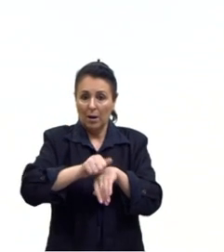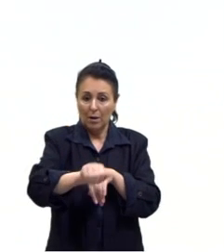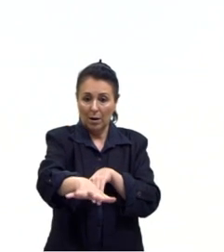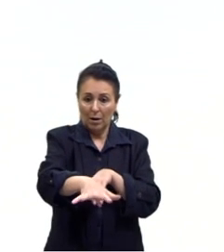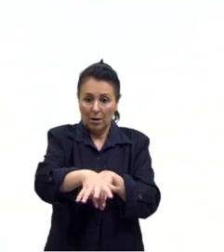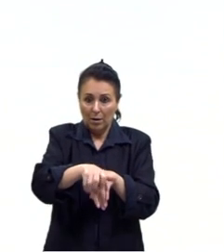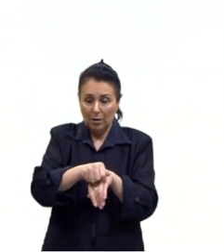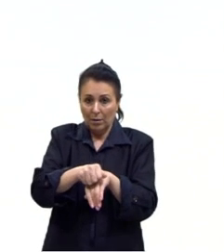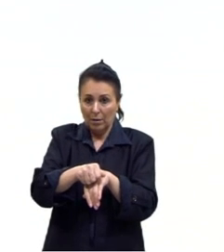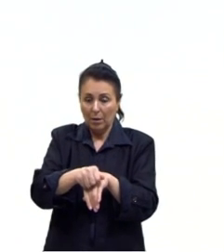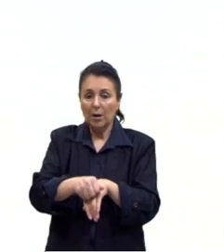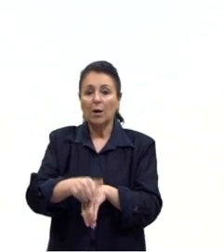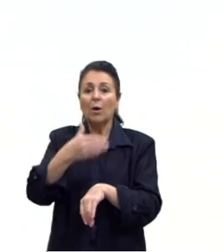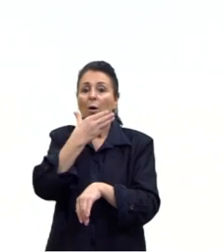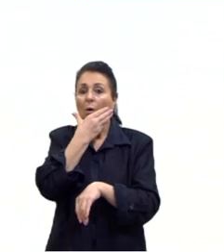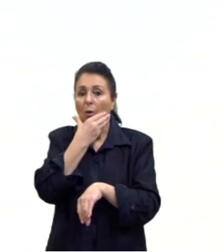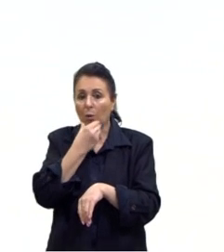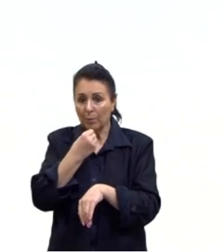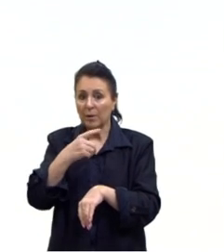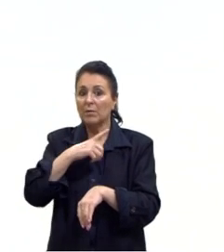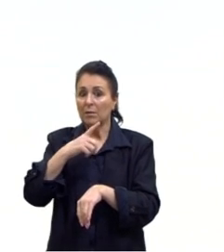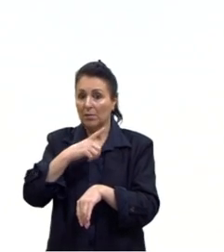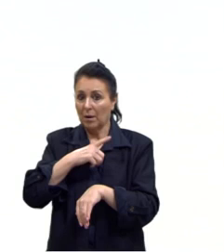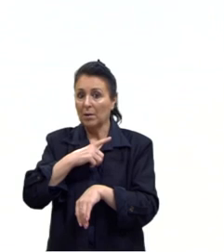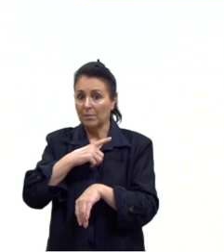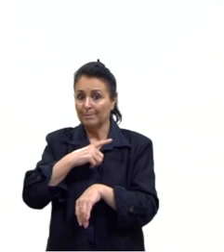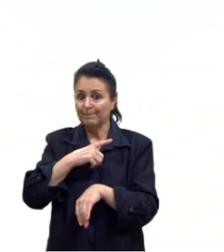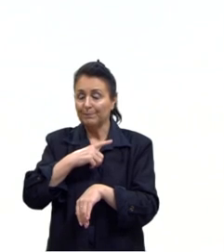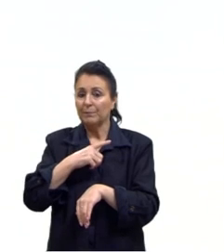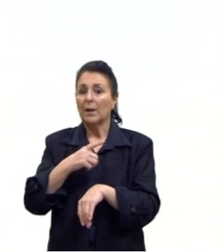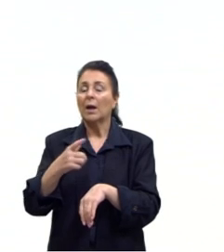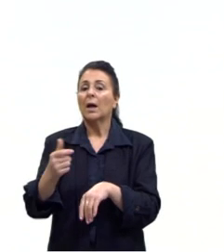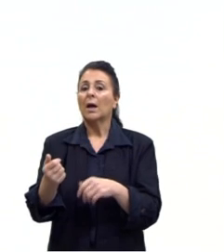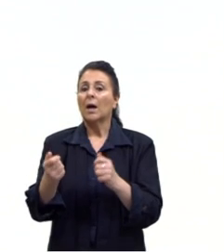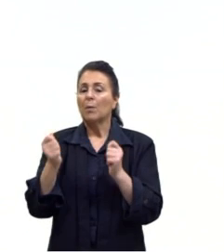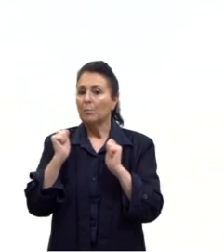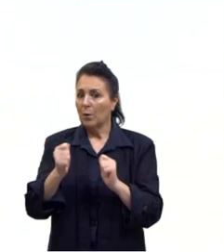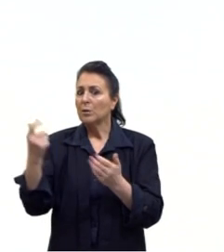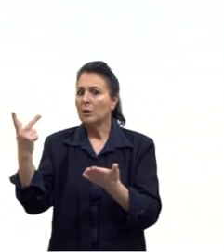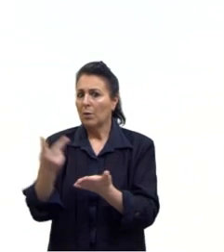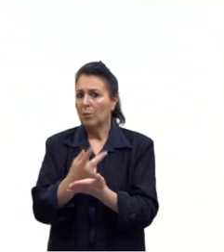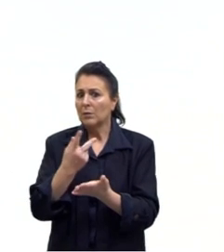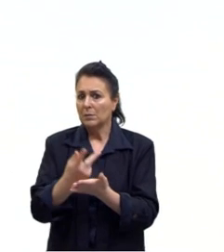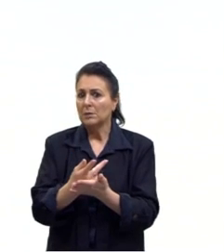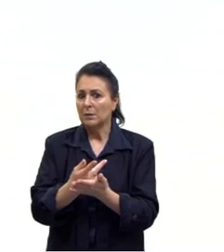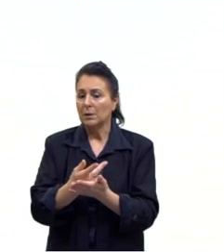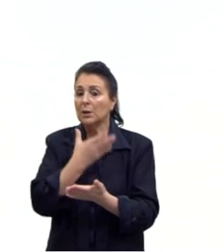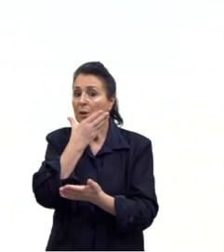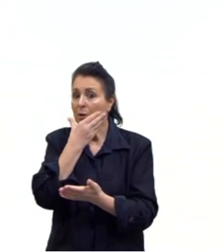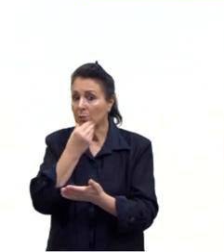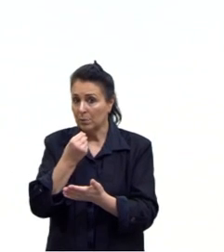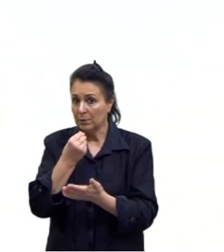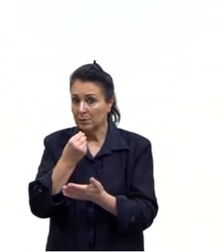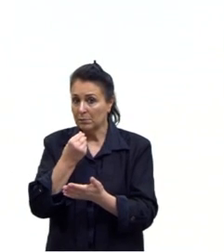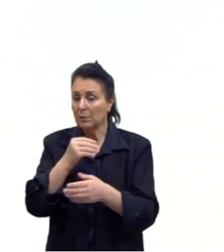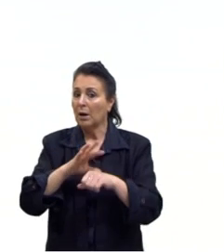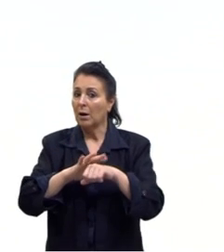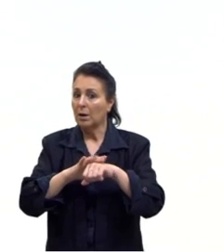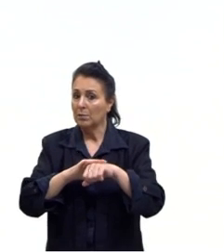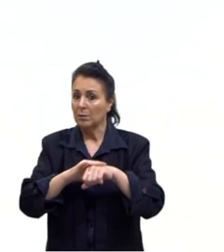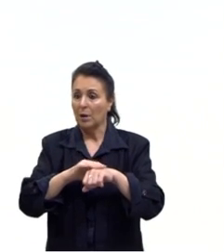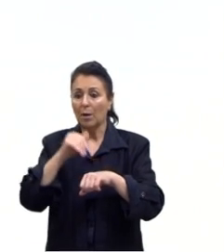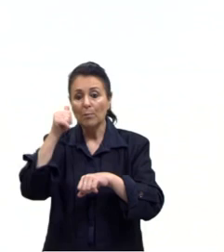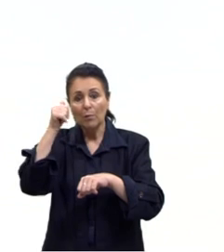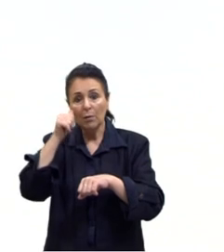hemofílicos eles vão ter maior frequência maior a probabilidade de acontecer a hemofilia em homens e mulher